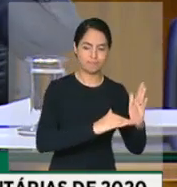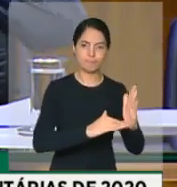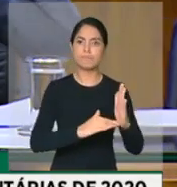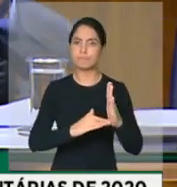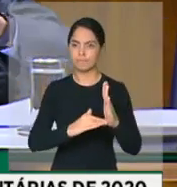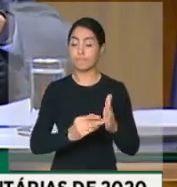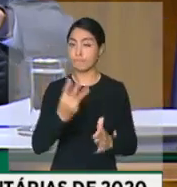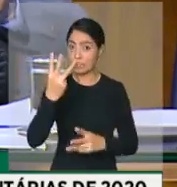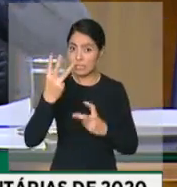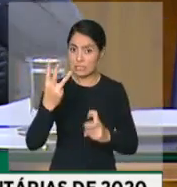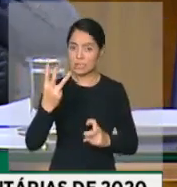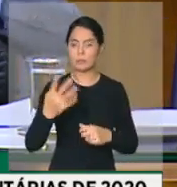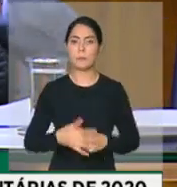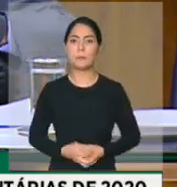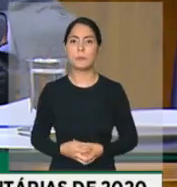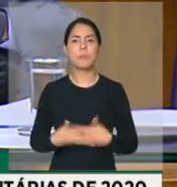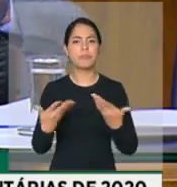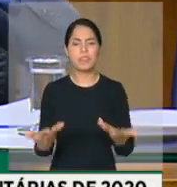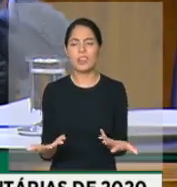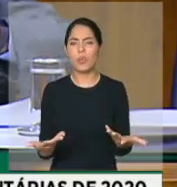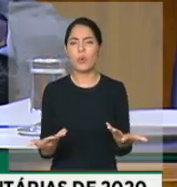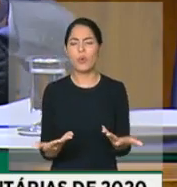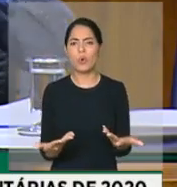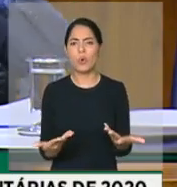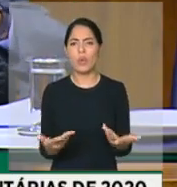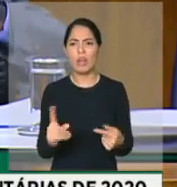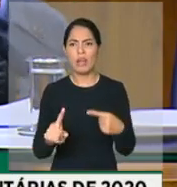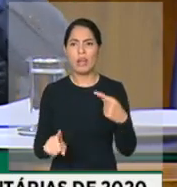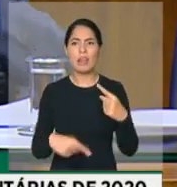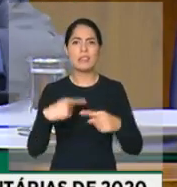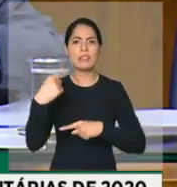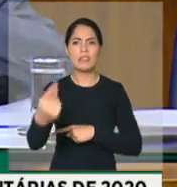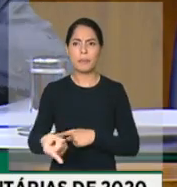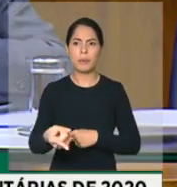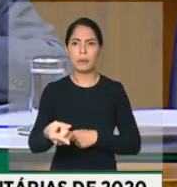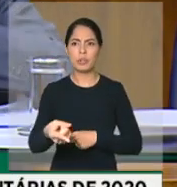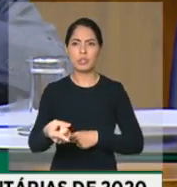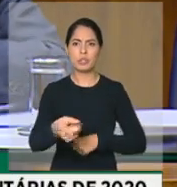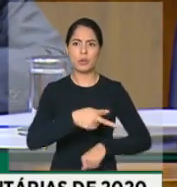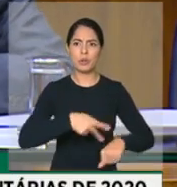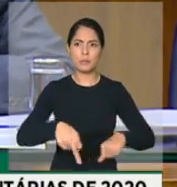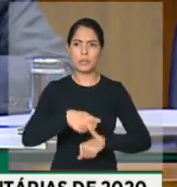que não servirá de jurisprudência para quando o país voltar à normalidade.